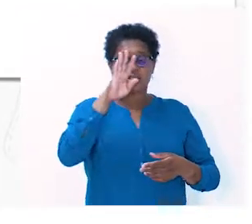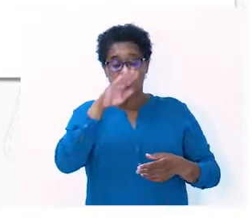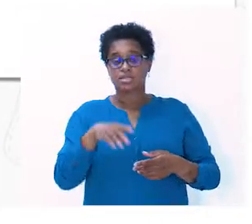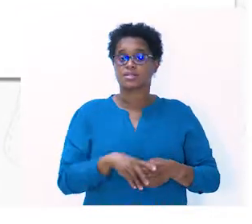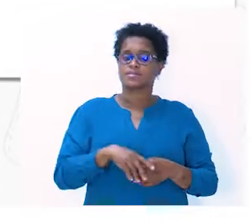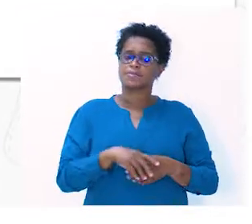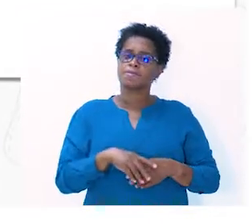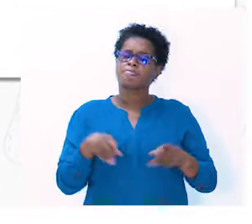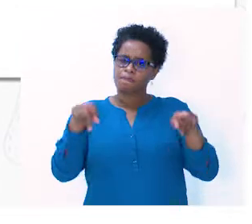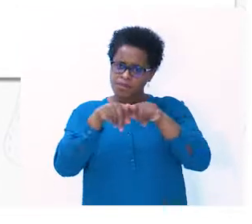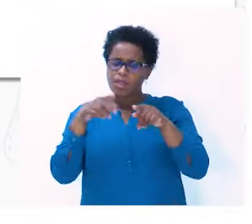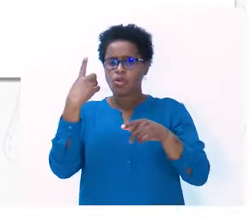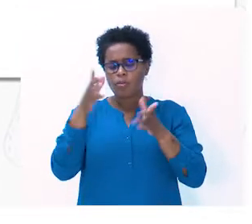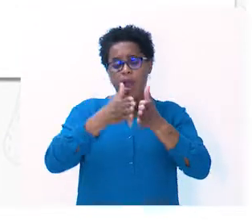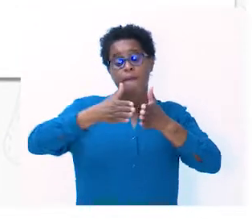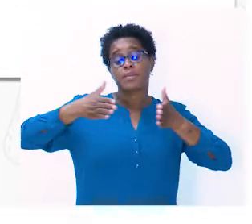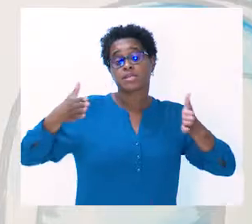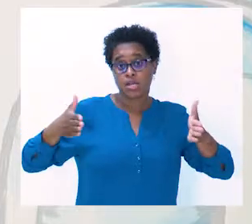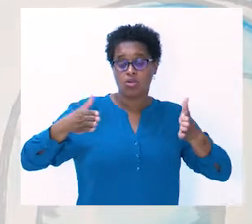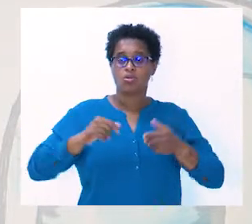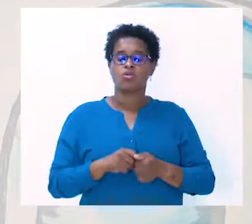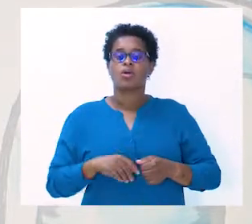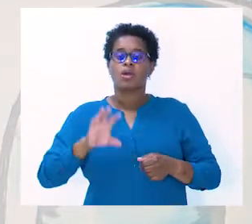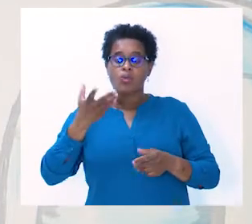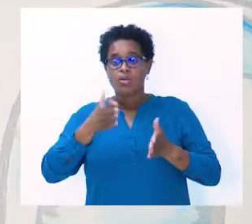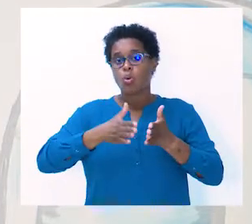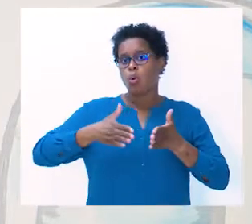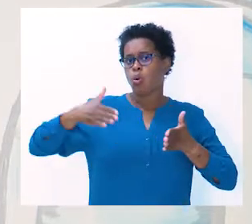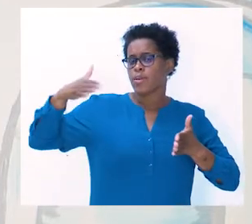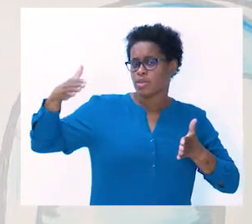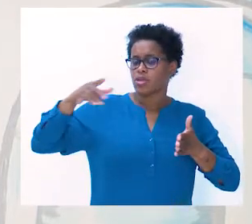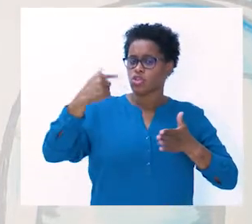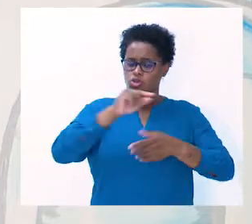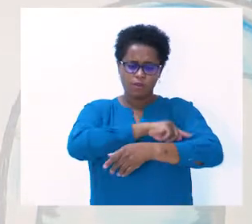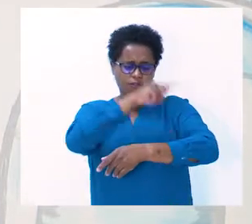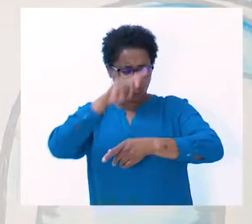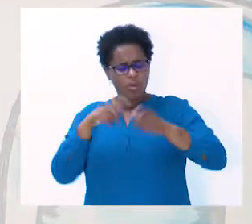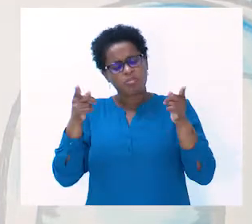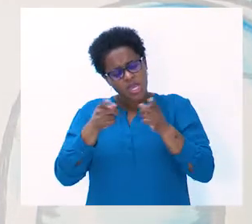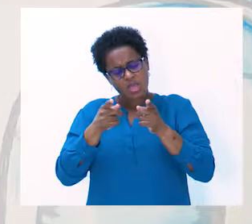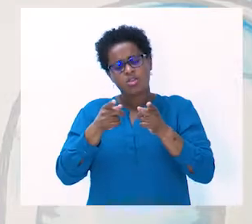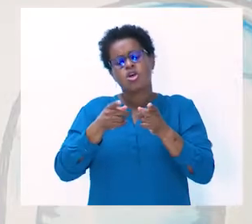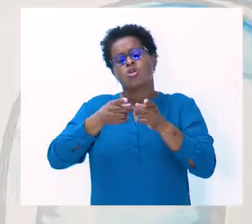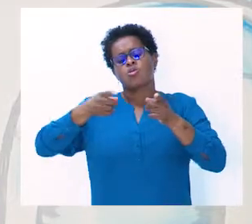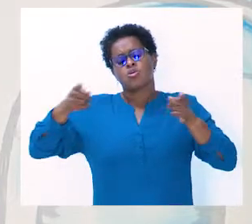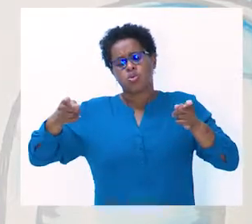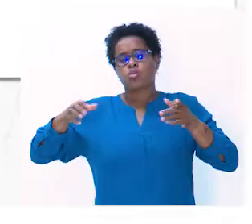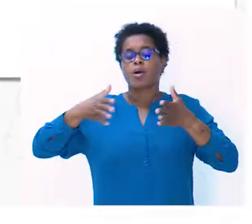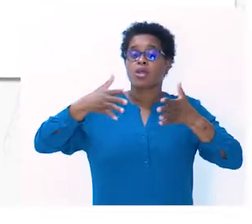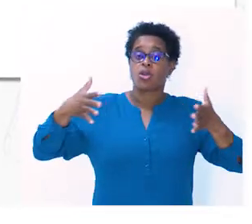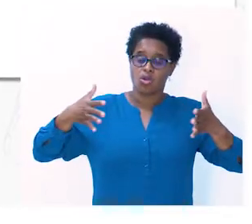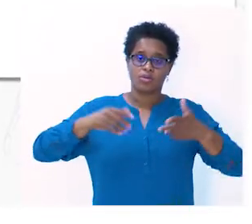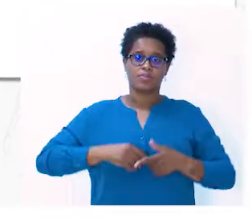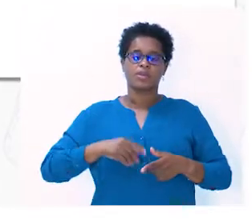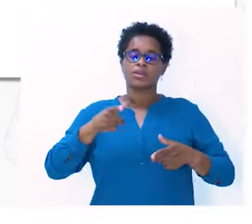semelhança ou se a semelhança é uma ampliação, a ampliação é quando nós aumentamos, temos uma figura pequenininha, passamos para uma outra maior.